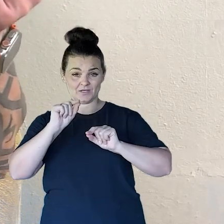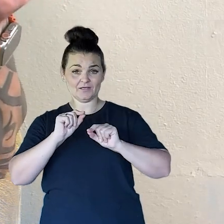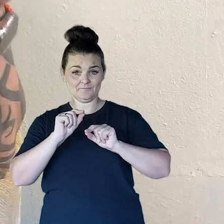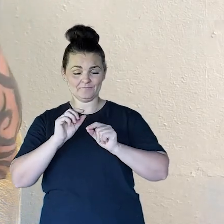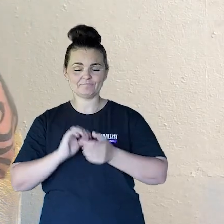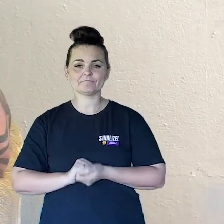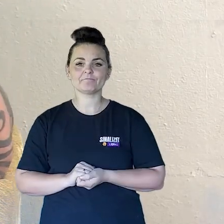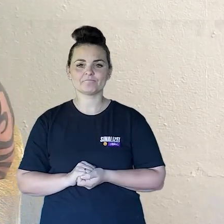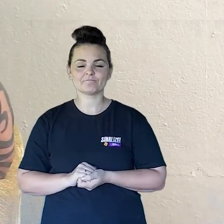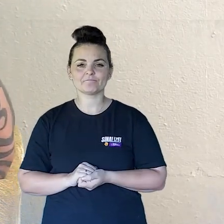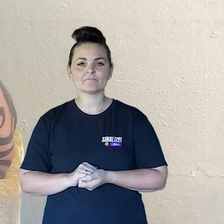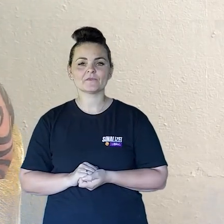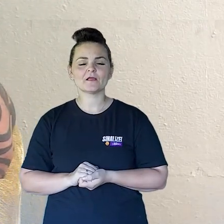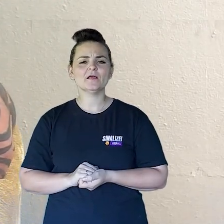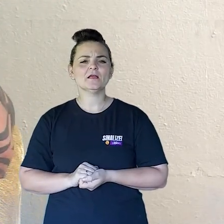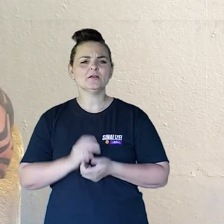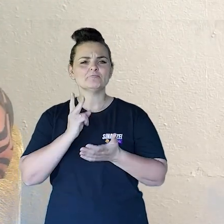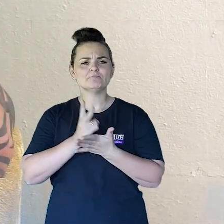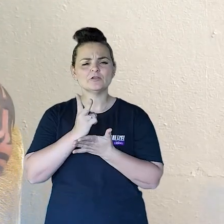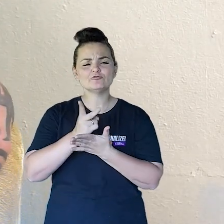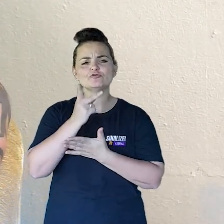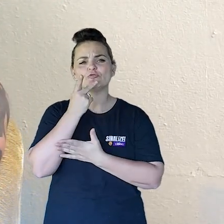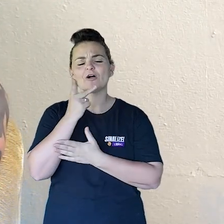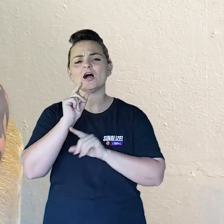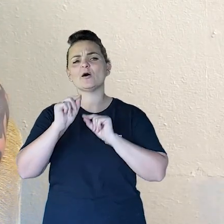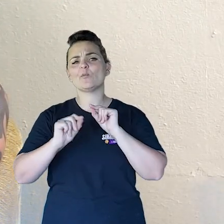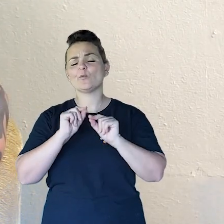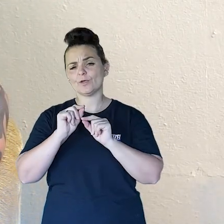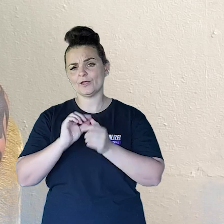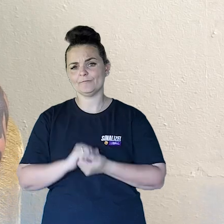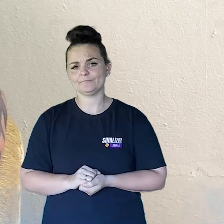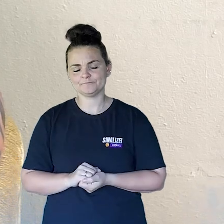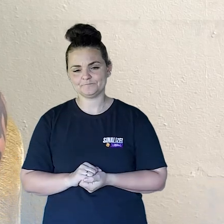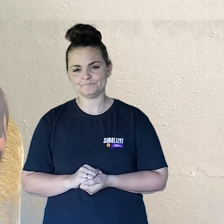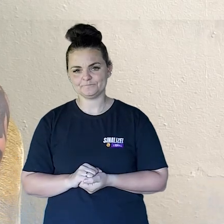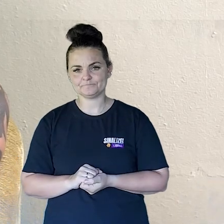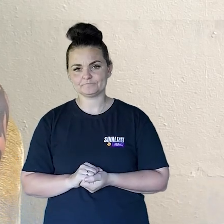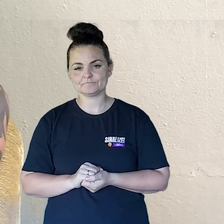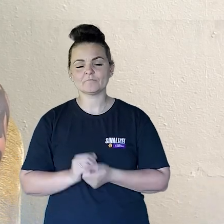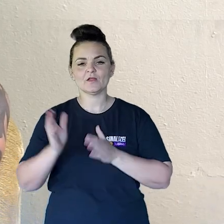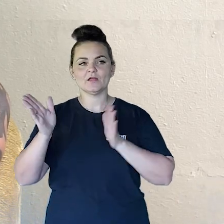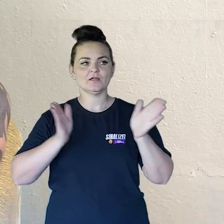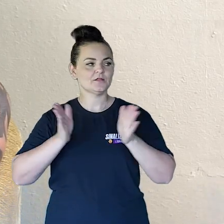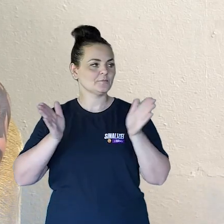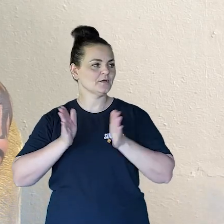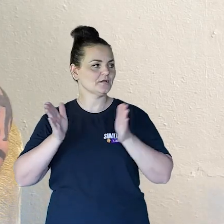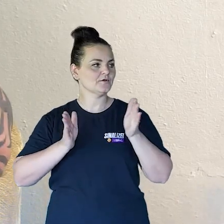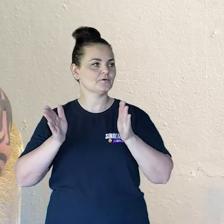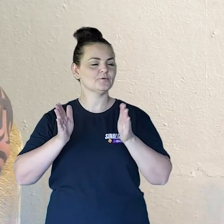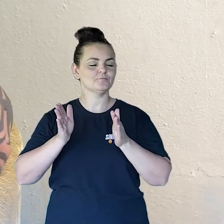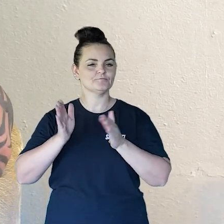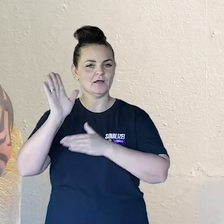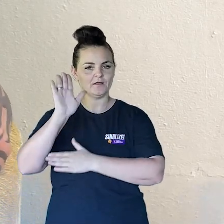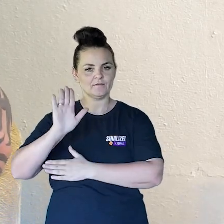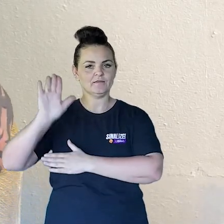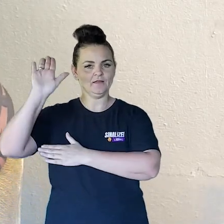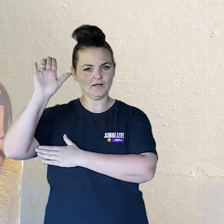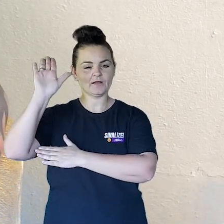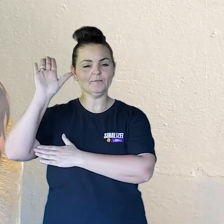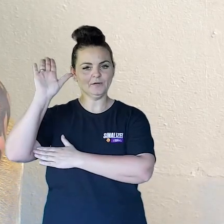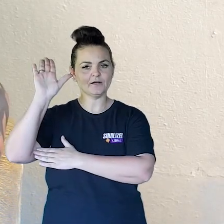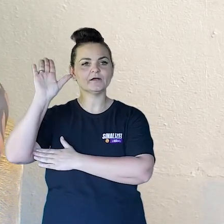eleitor. E eu sempre digo, o que mais me deixa satisfeito é que durante a campanha viam pessoas e falavam assim,